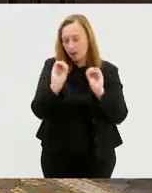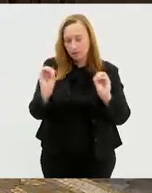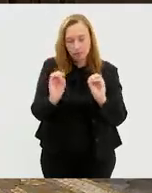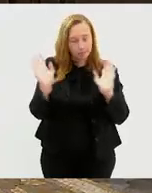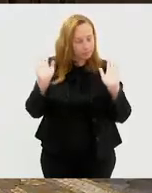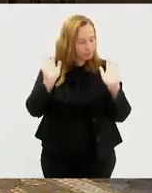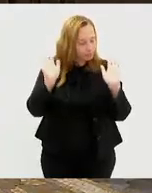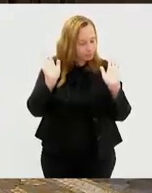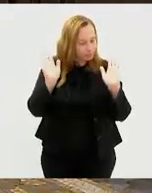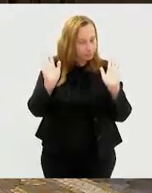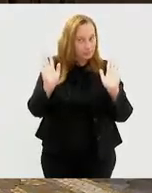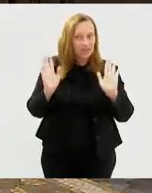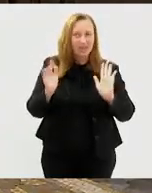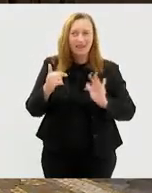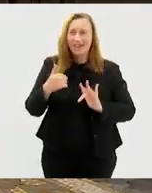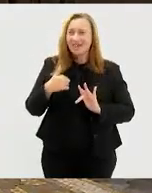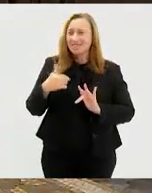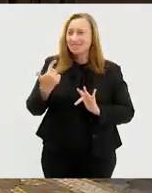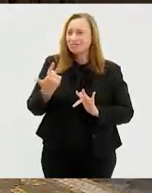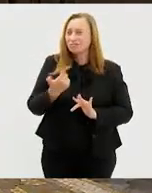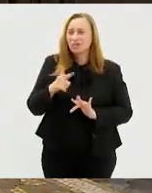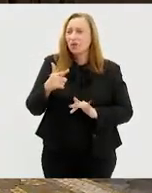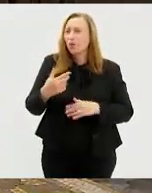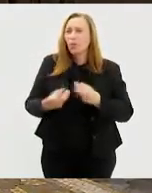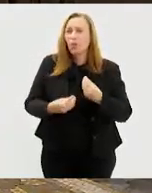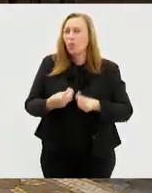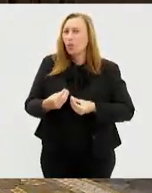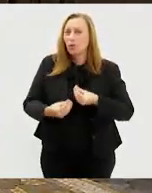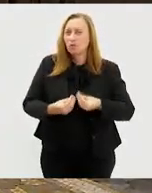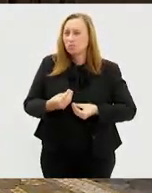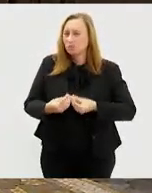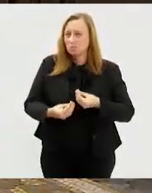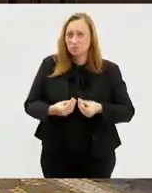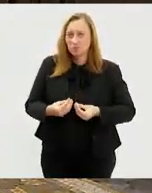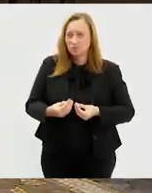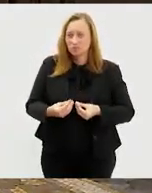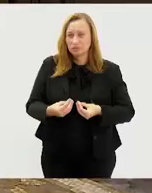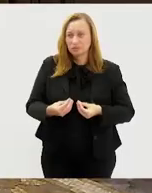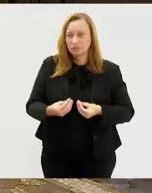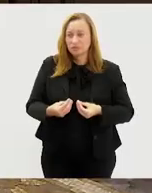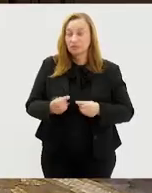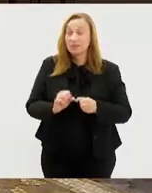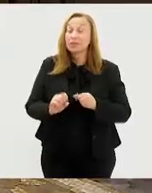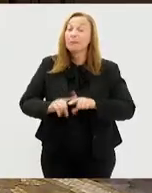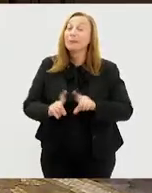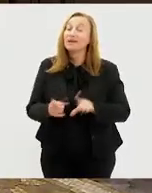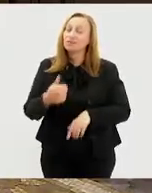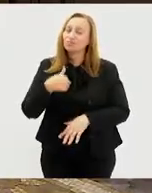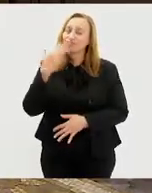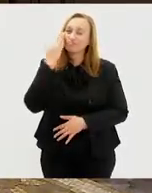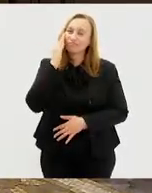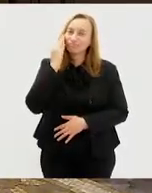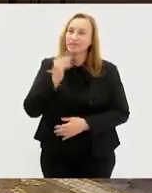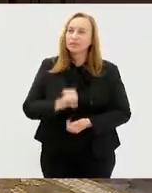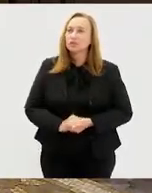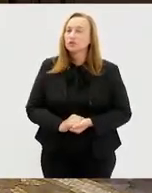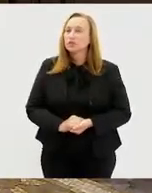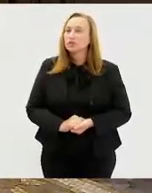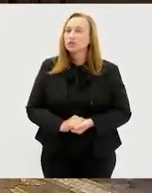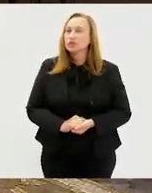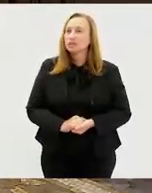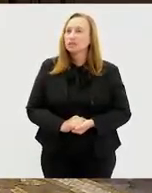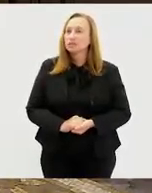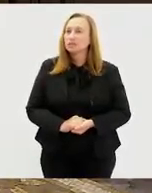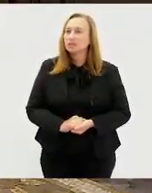Até porque eu aqui não tem nem clima para divergência mas eu entendo que apesar